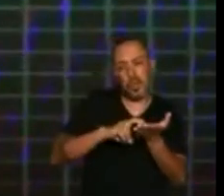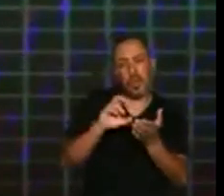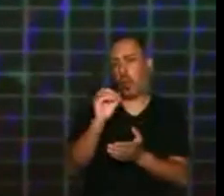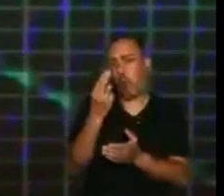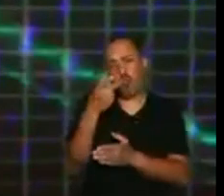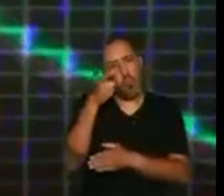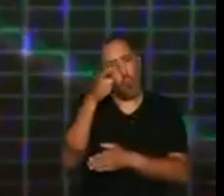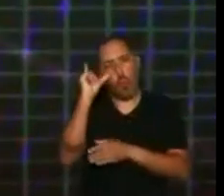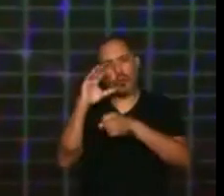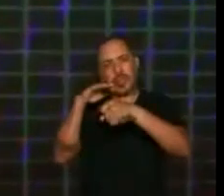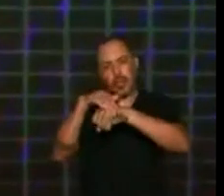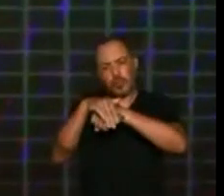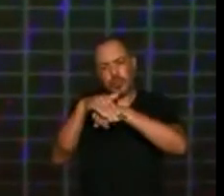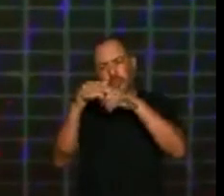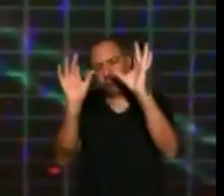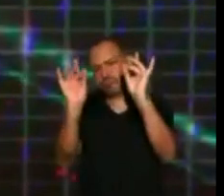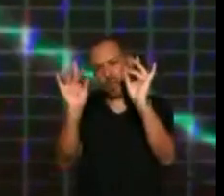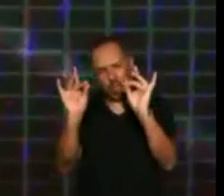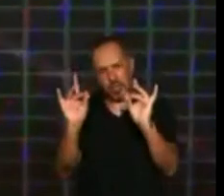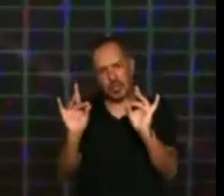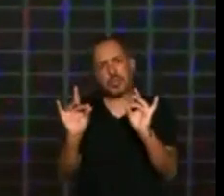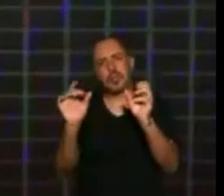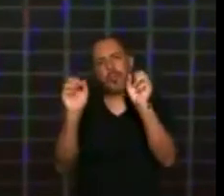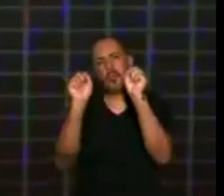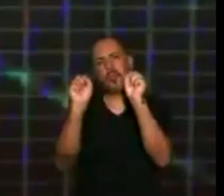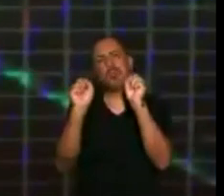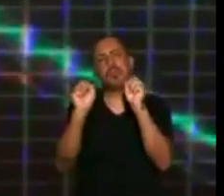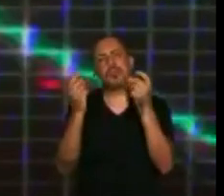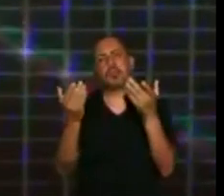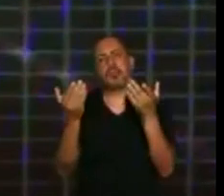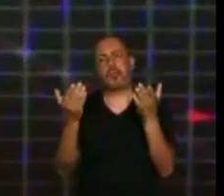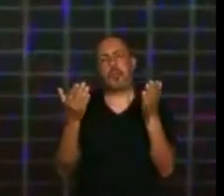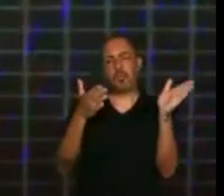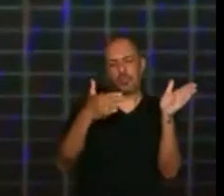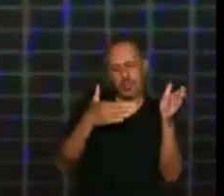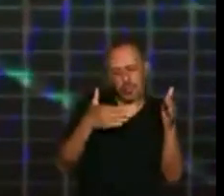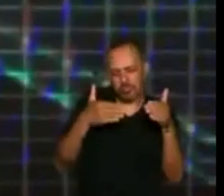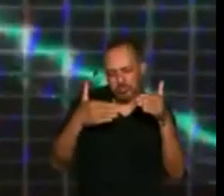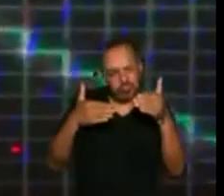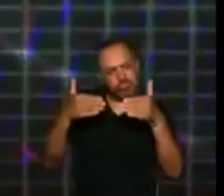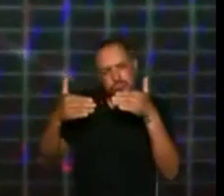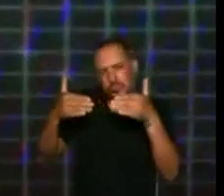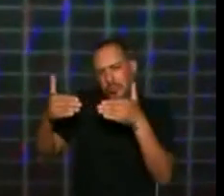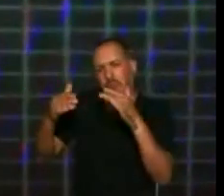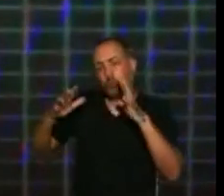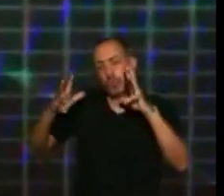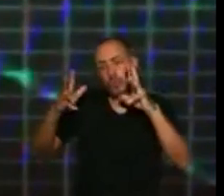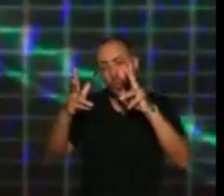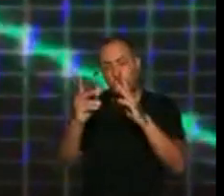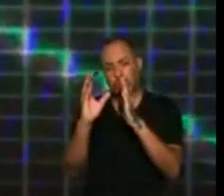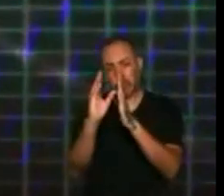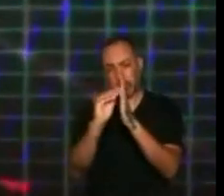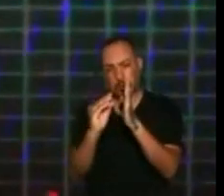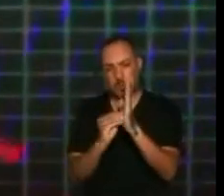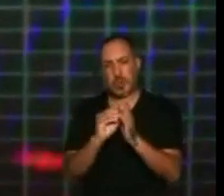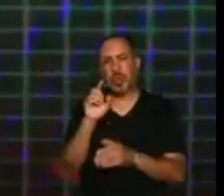ontem à noite, explica para a gente aí da onde você, até onde você acompanhou todos os conteúdos que a gente fez até agora. Para